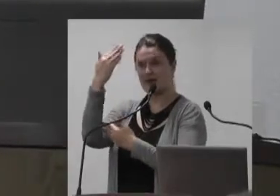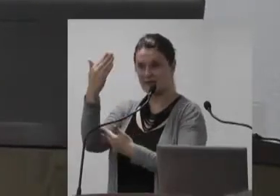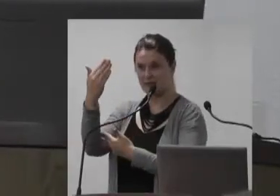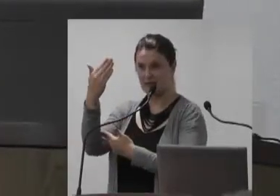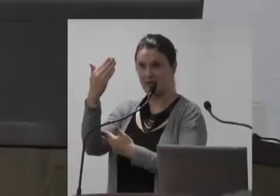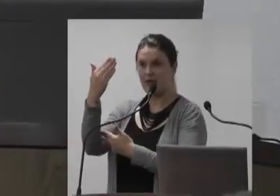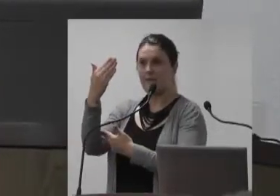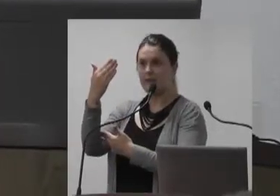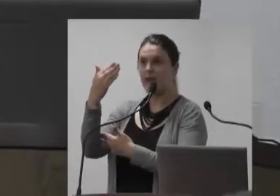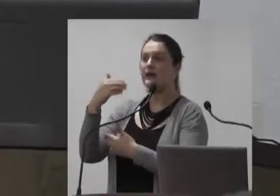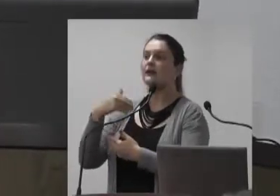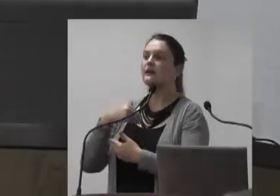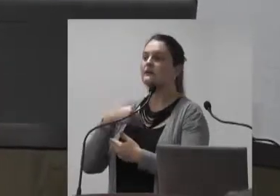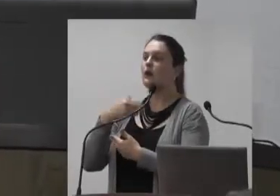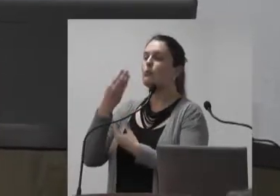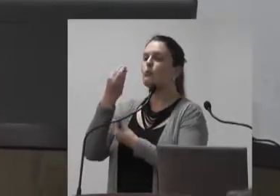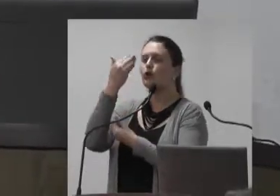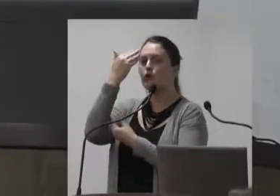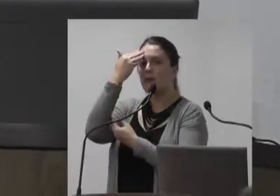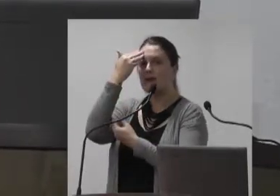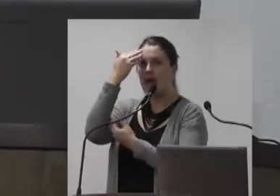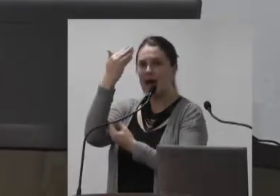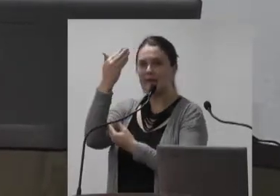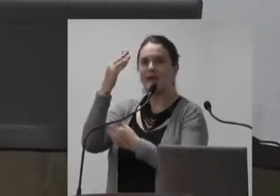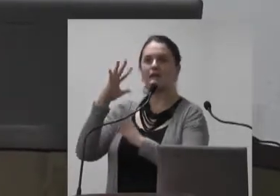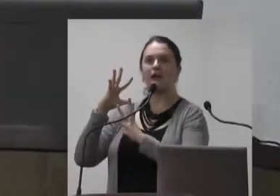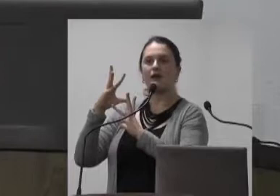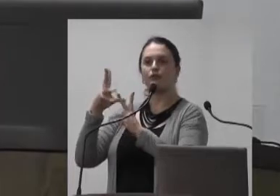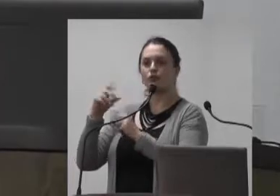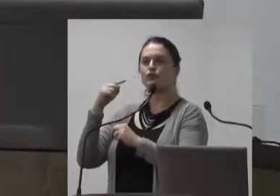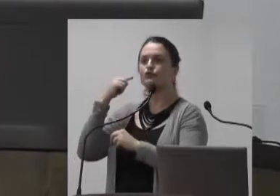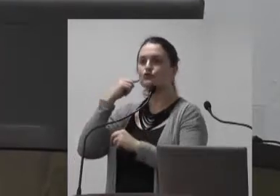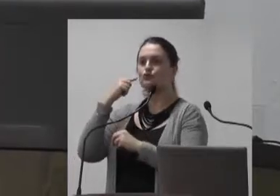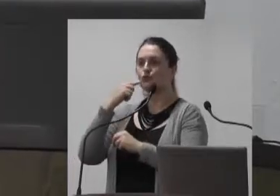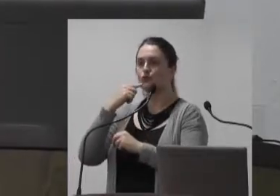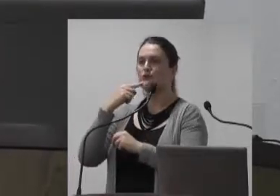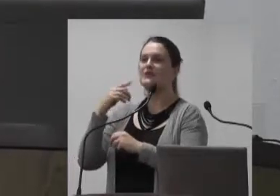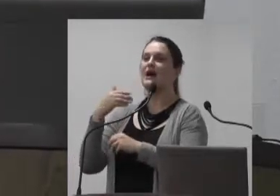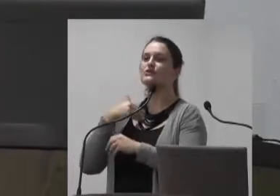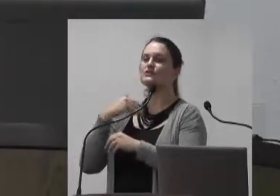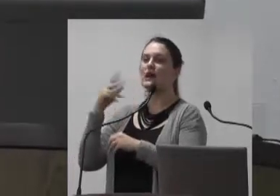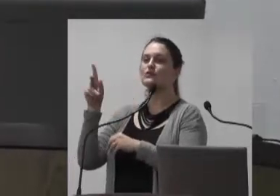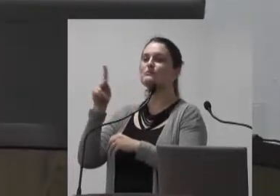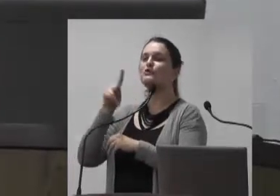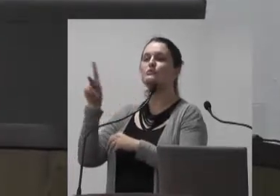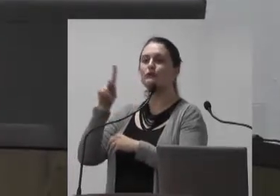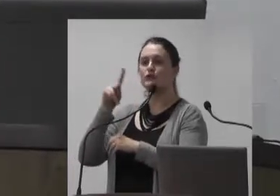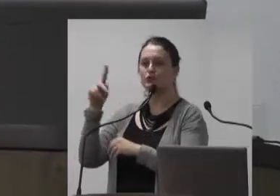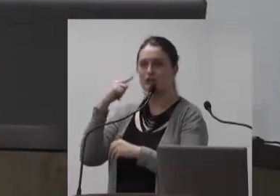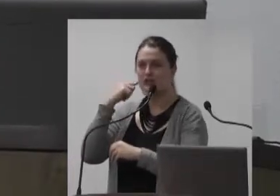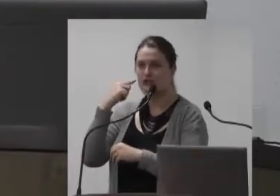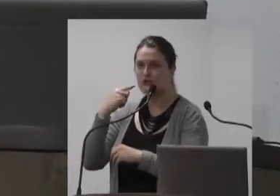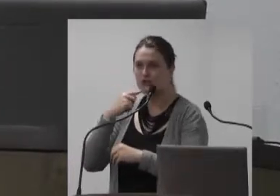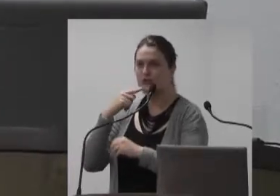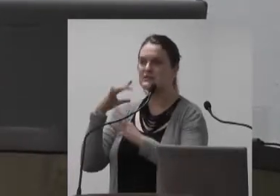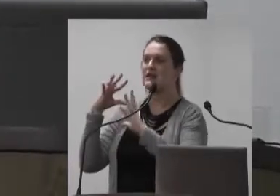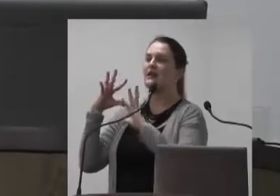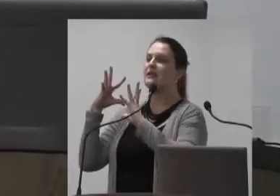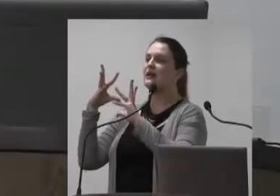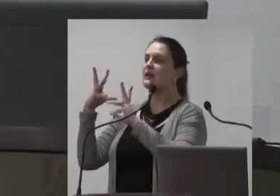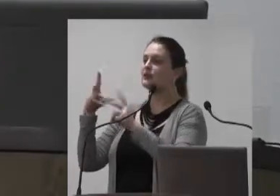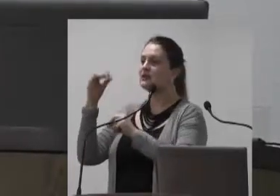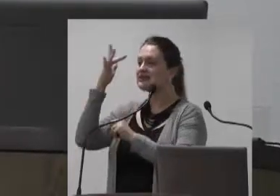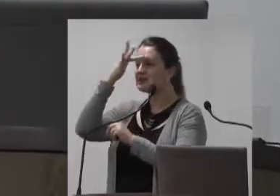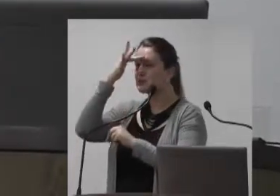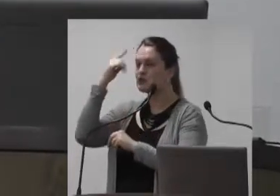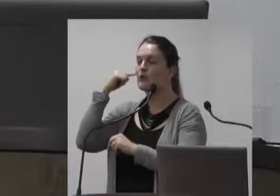que agradecer, né? Então, muito obrigada, né, a todos os surdos, aos meus professores surdos,